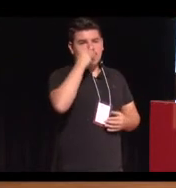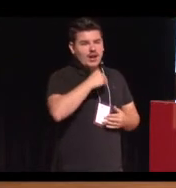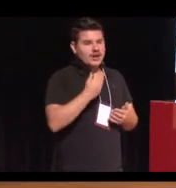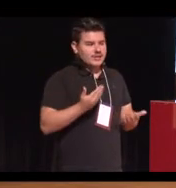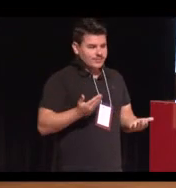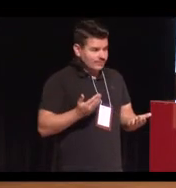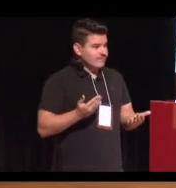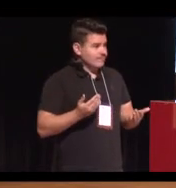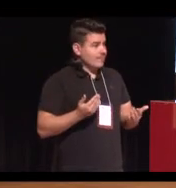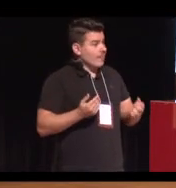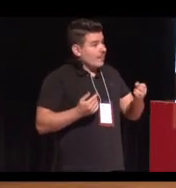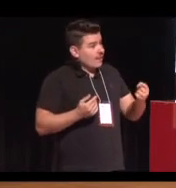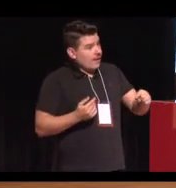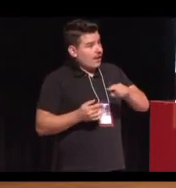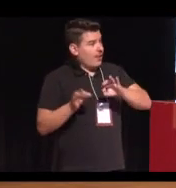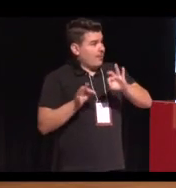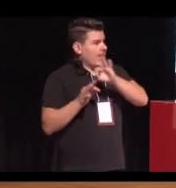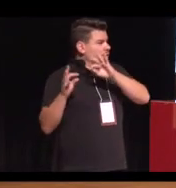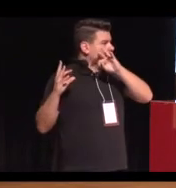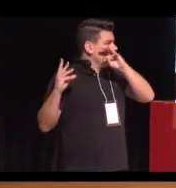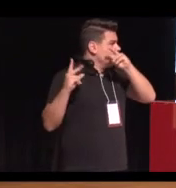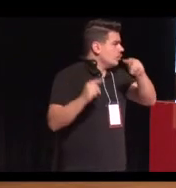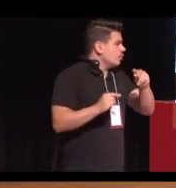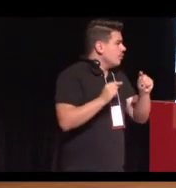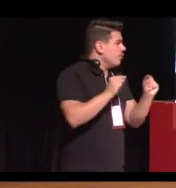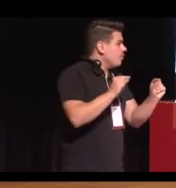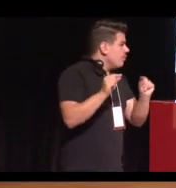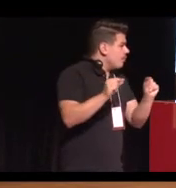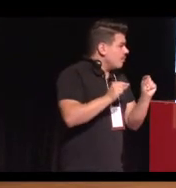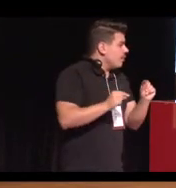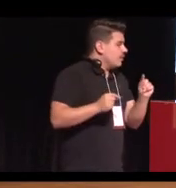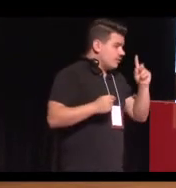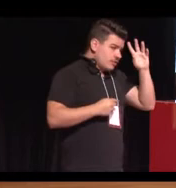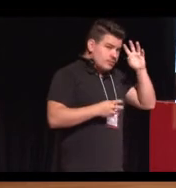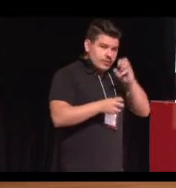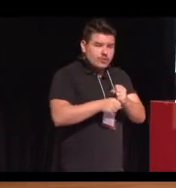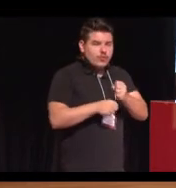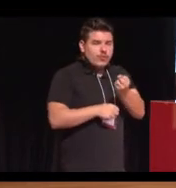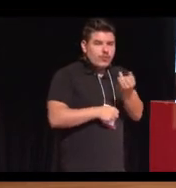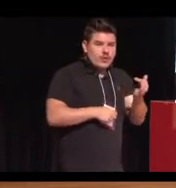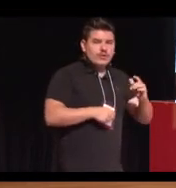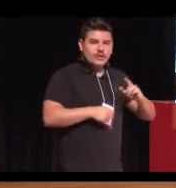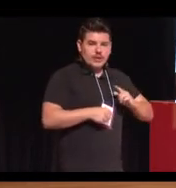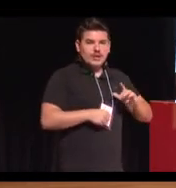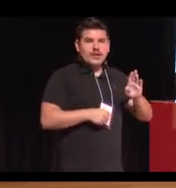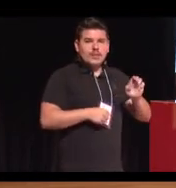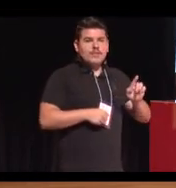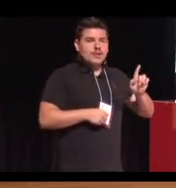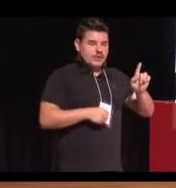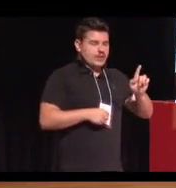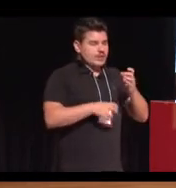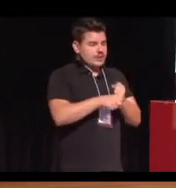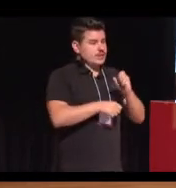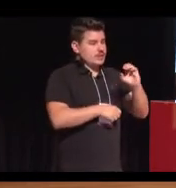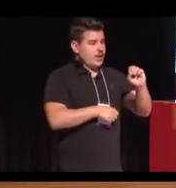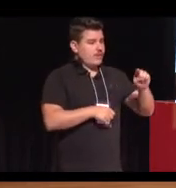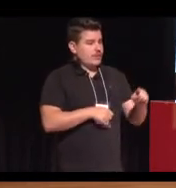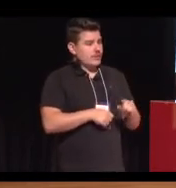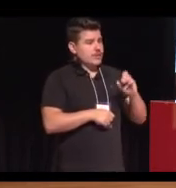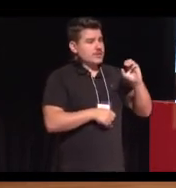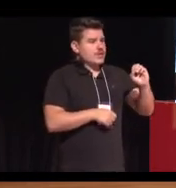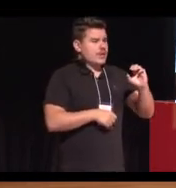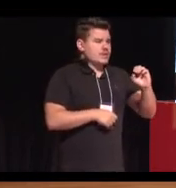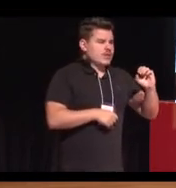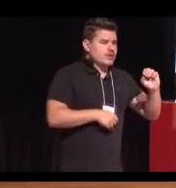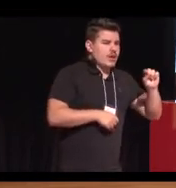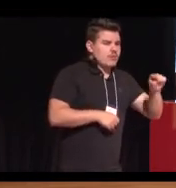gente arrumasse todo o nosso backlog, ia ser... A gente chegou a números, né? Tipo, tinha bugs que eram 0,001% de conversão